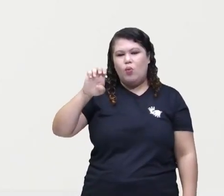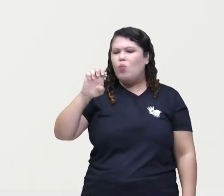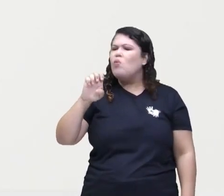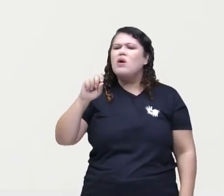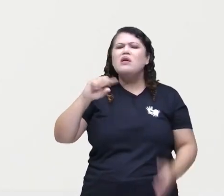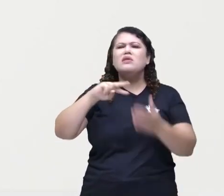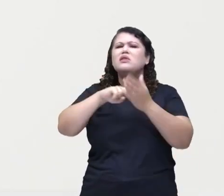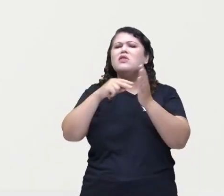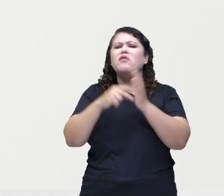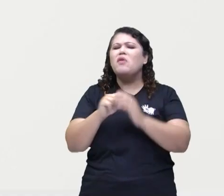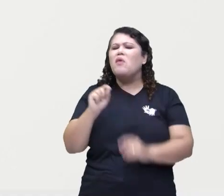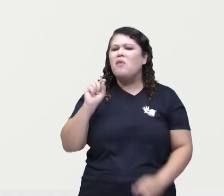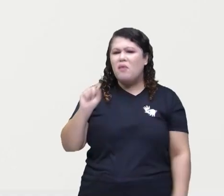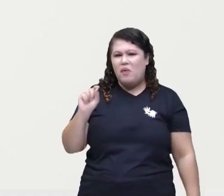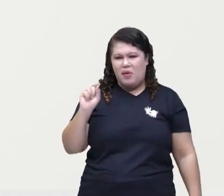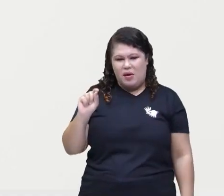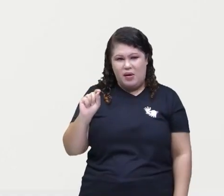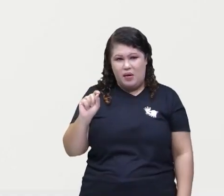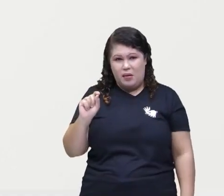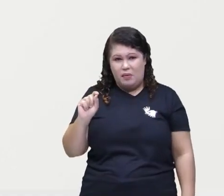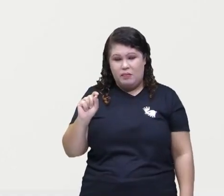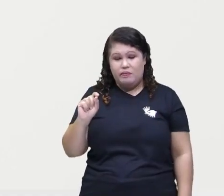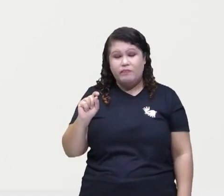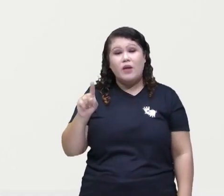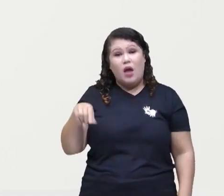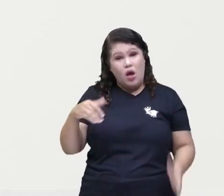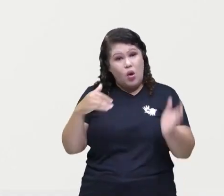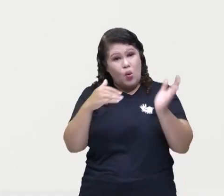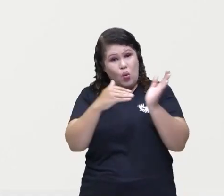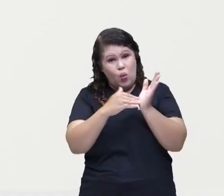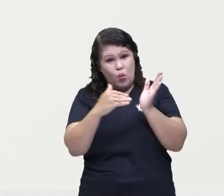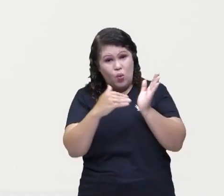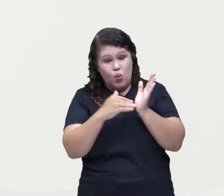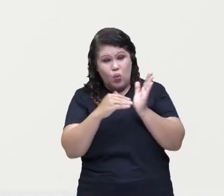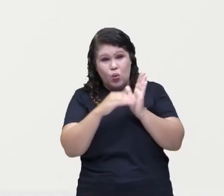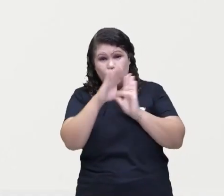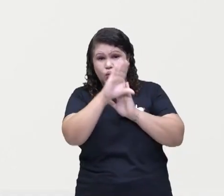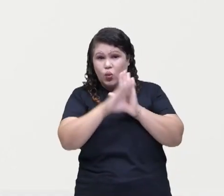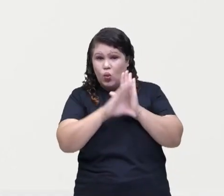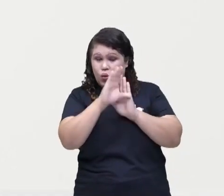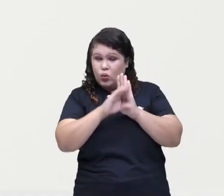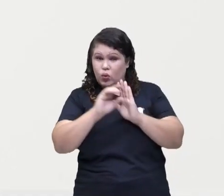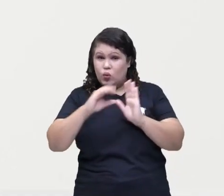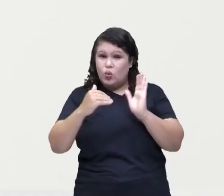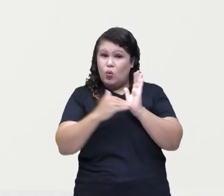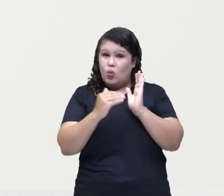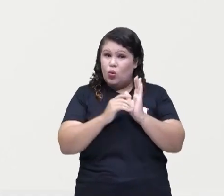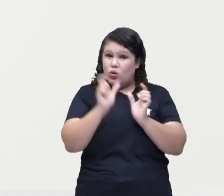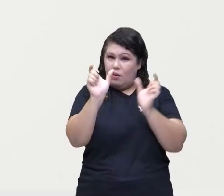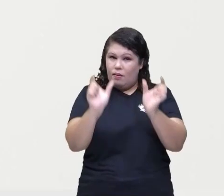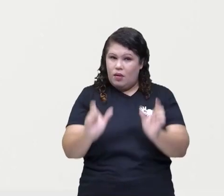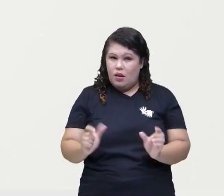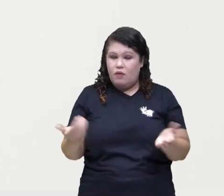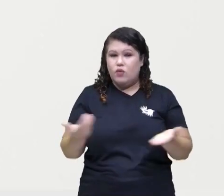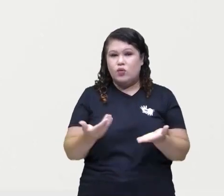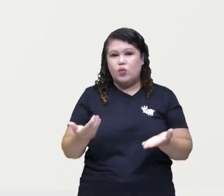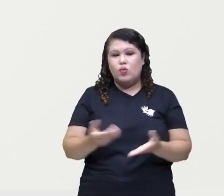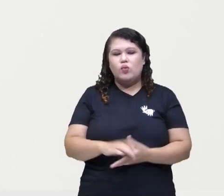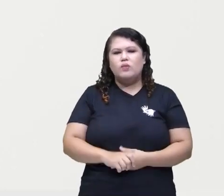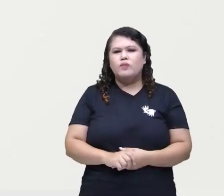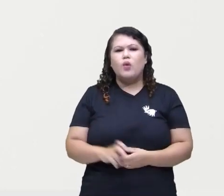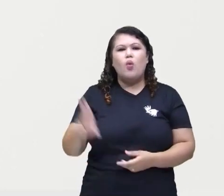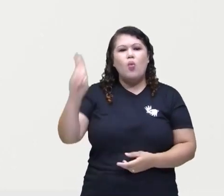O significado da palavra porquê, que é o nosso último conceito de hoje. Usamos a